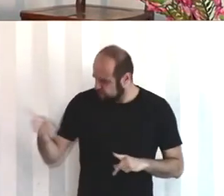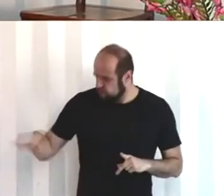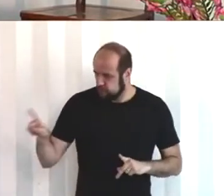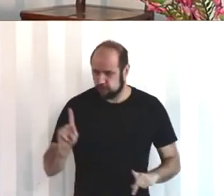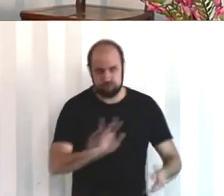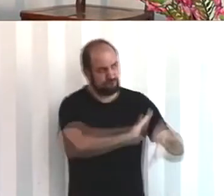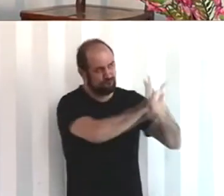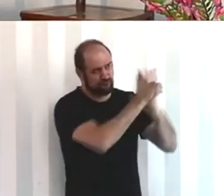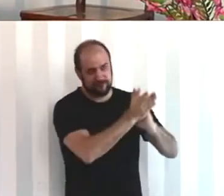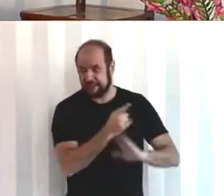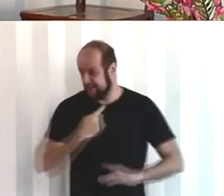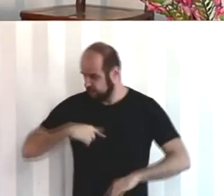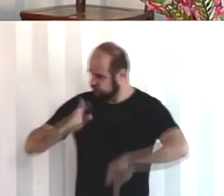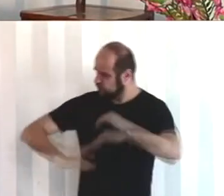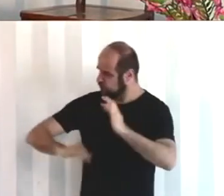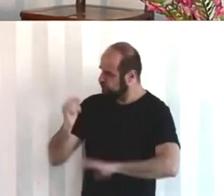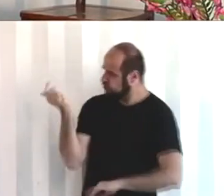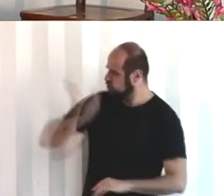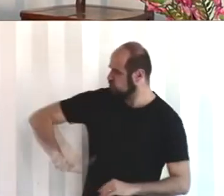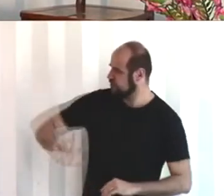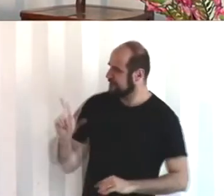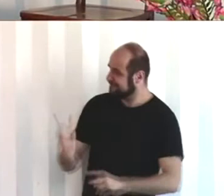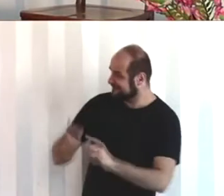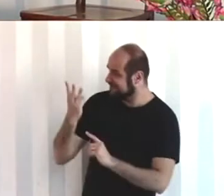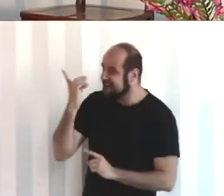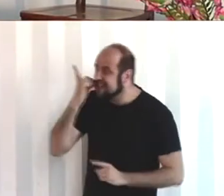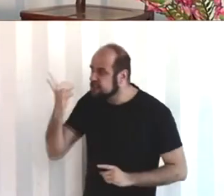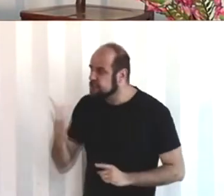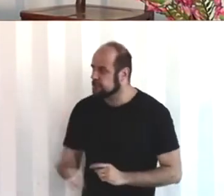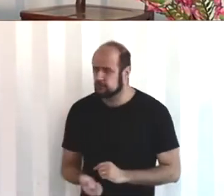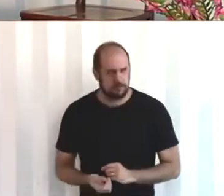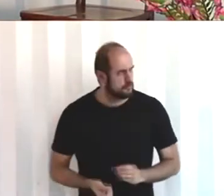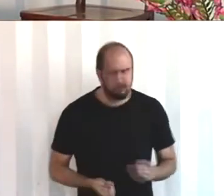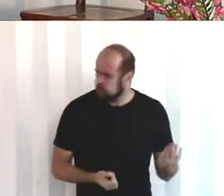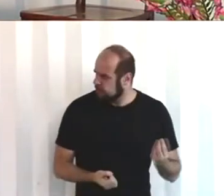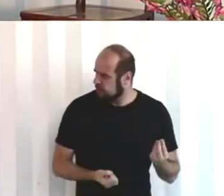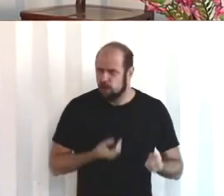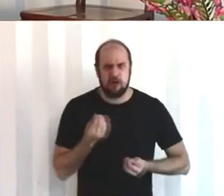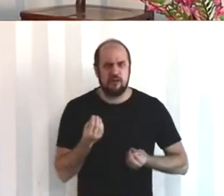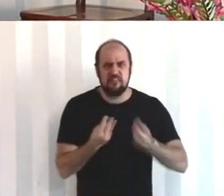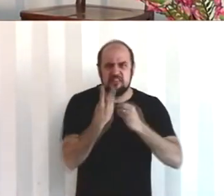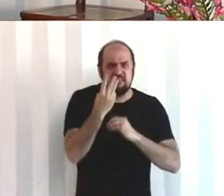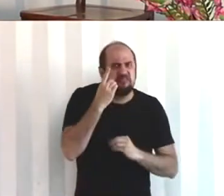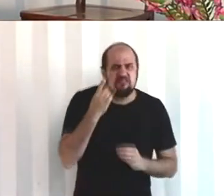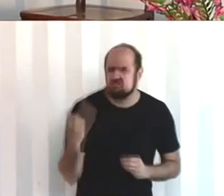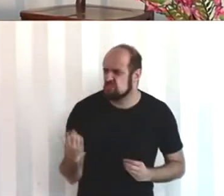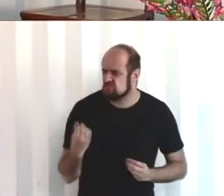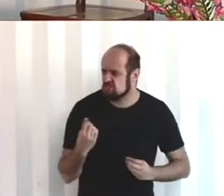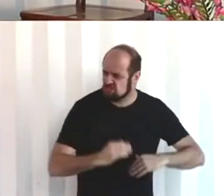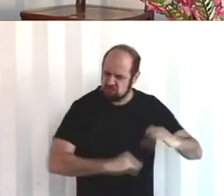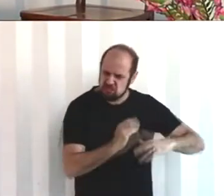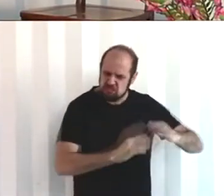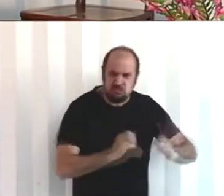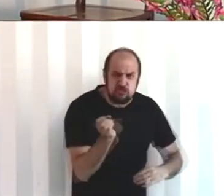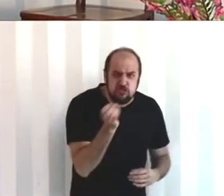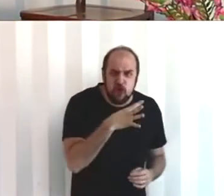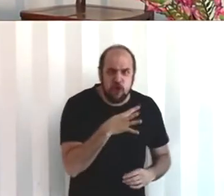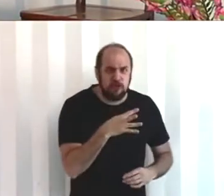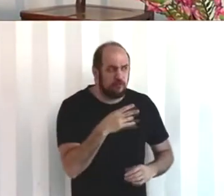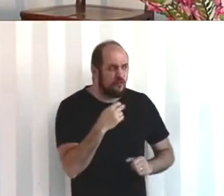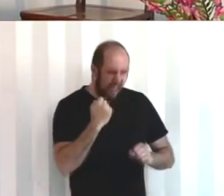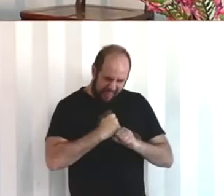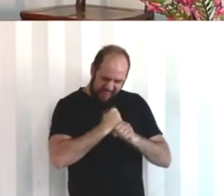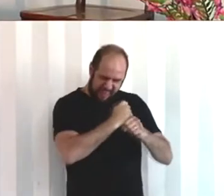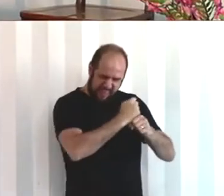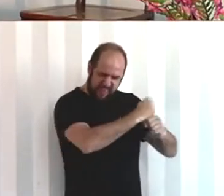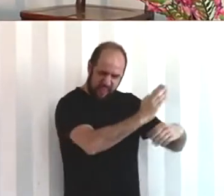Eles também não entenderam. Como assim, Senhor? Herodes demorou tanto para reconstruir e o Senhor em 3 dias reconstruiria ele? Jesus está falando de